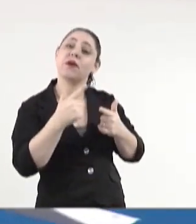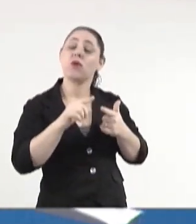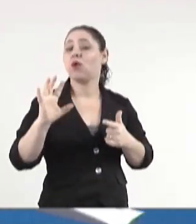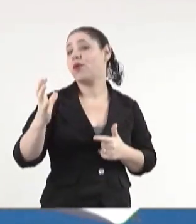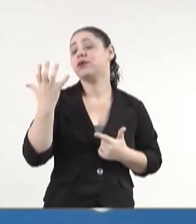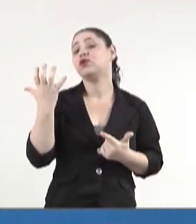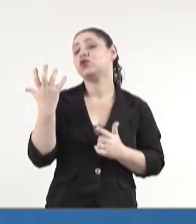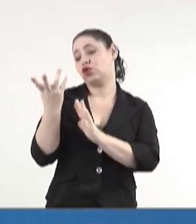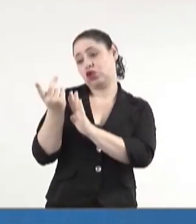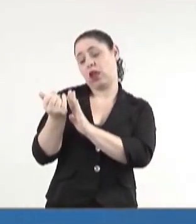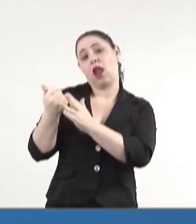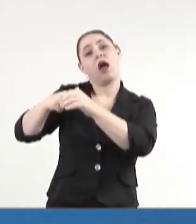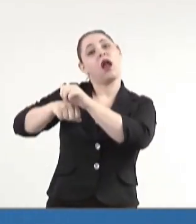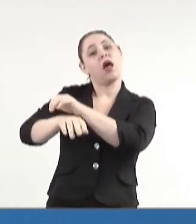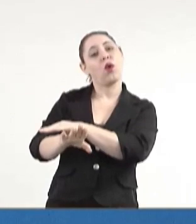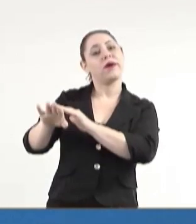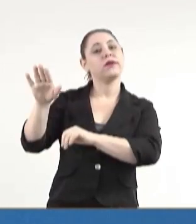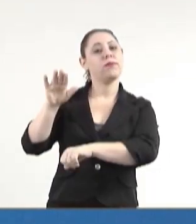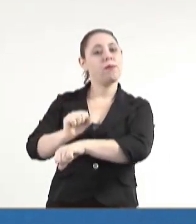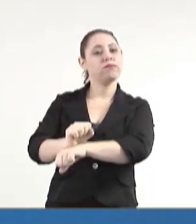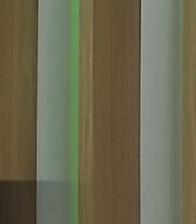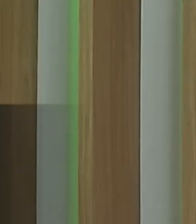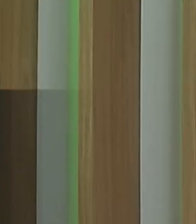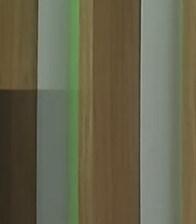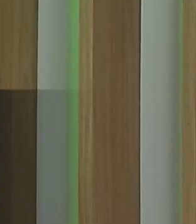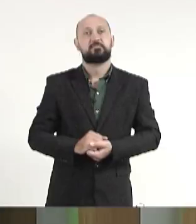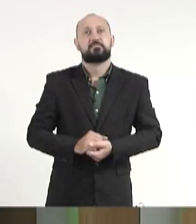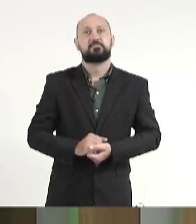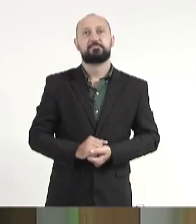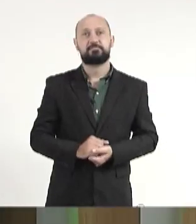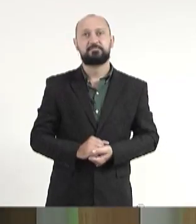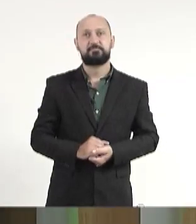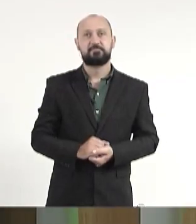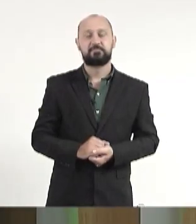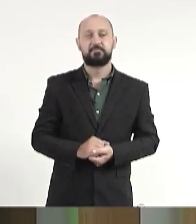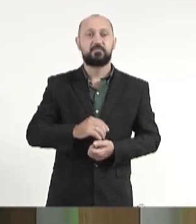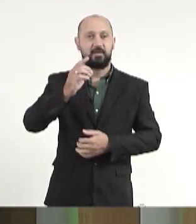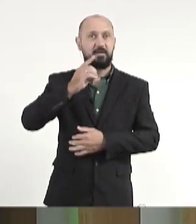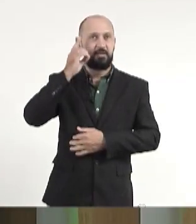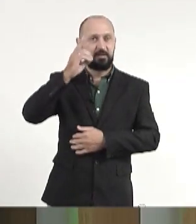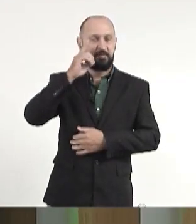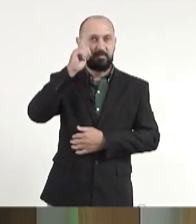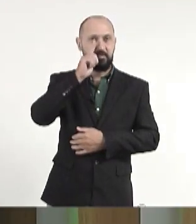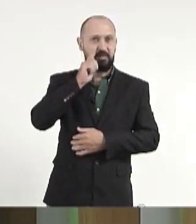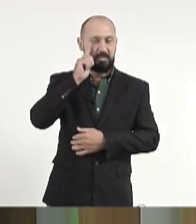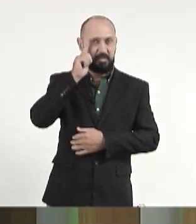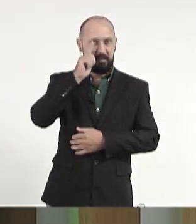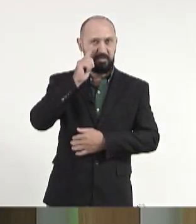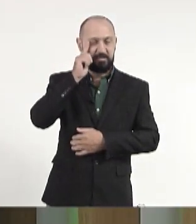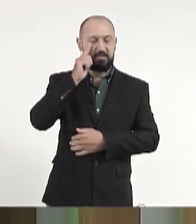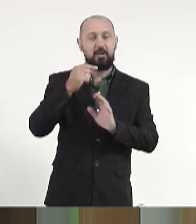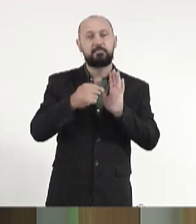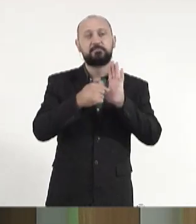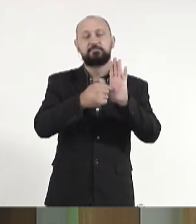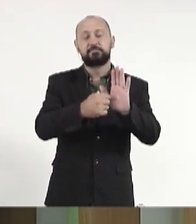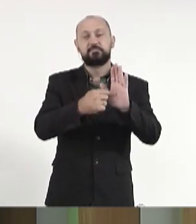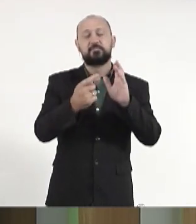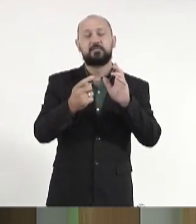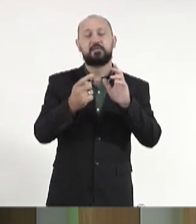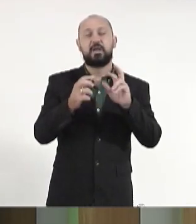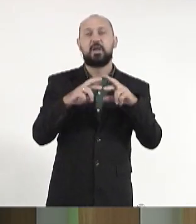inclusive de chá revelação, com a Fundação de Cultura, que acontece hoje à tarde, para que a Fundação de Cultura